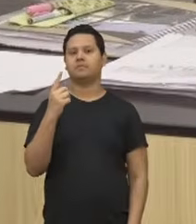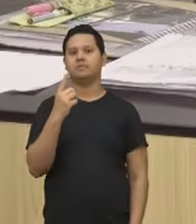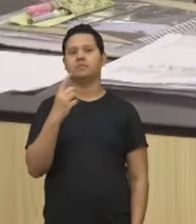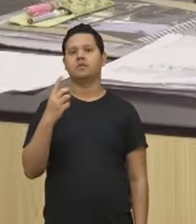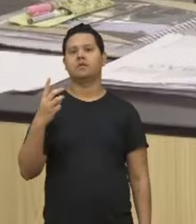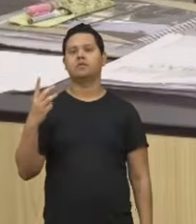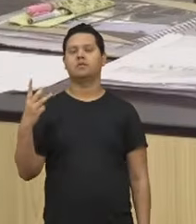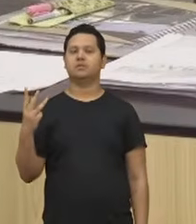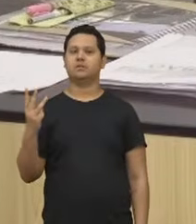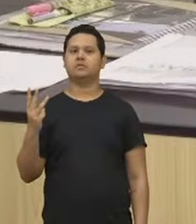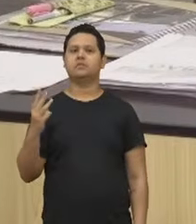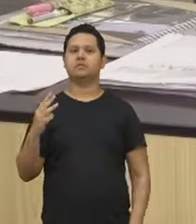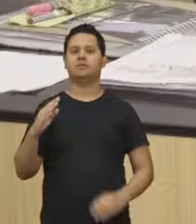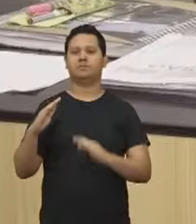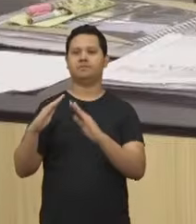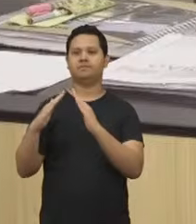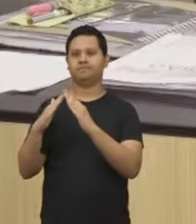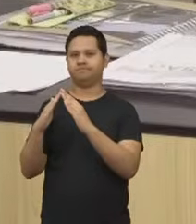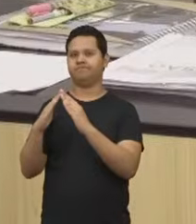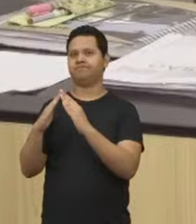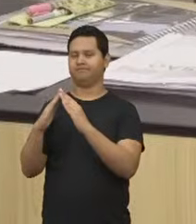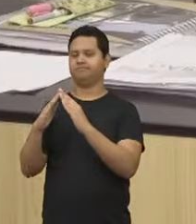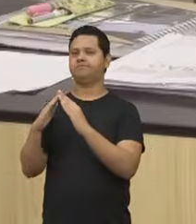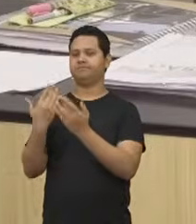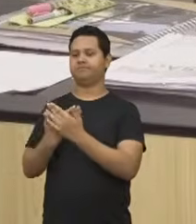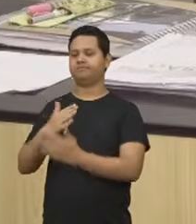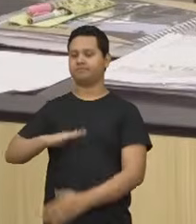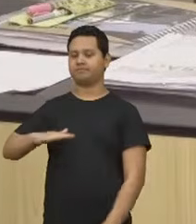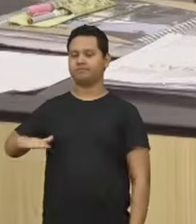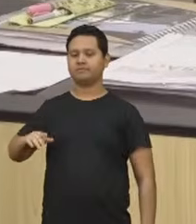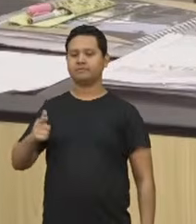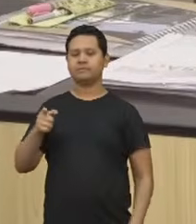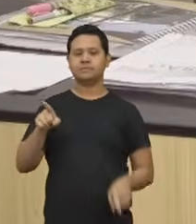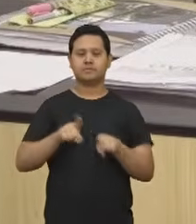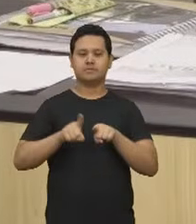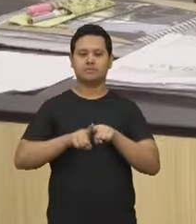creches e garantir também